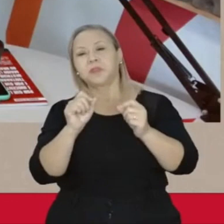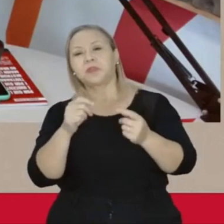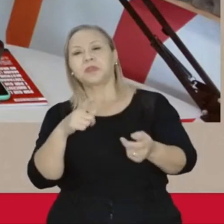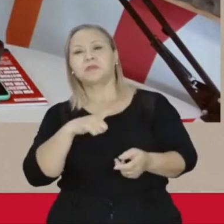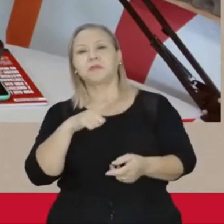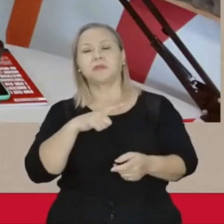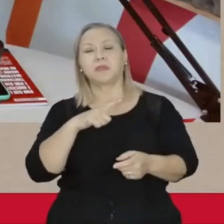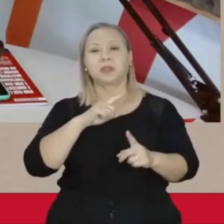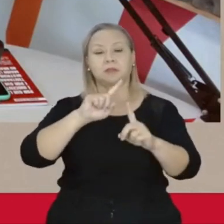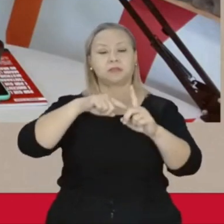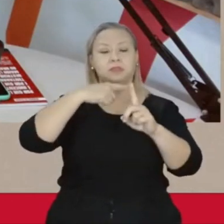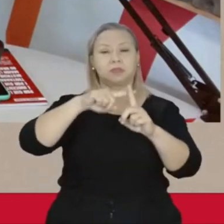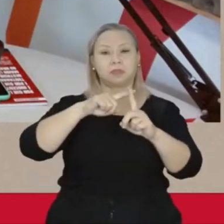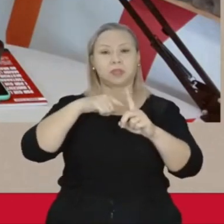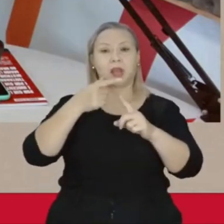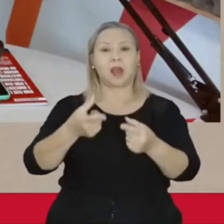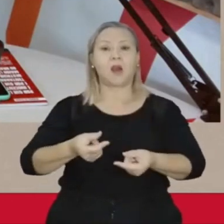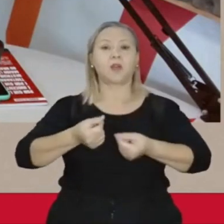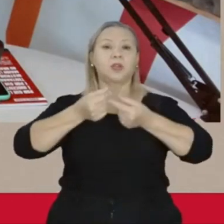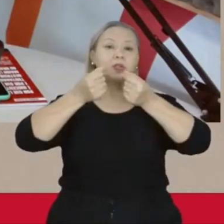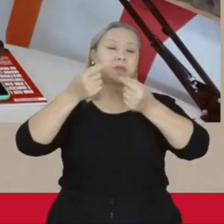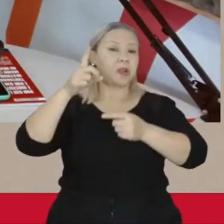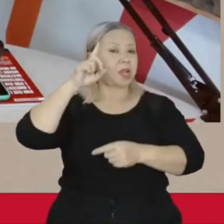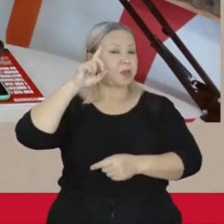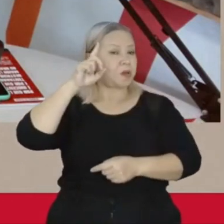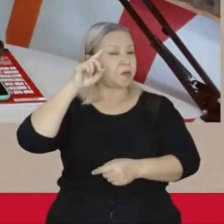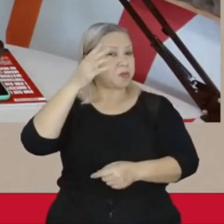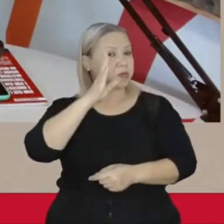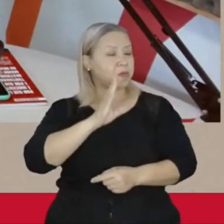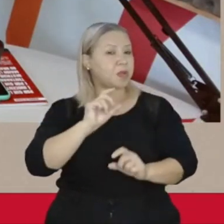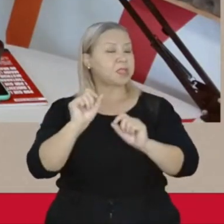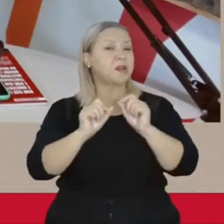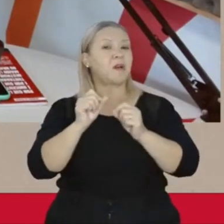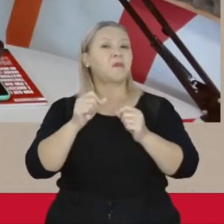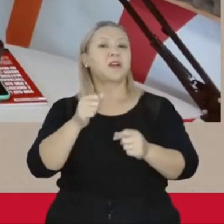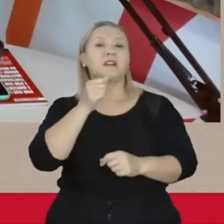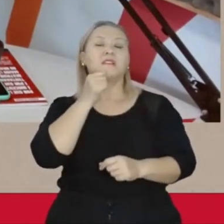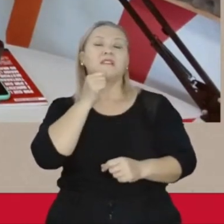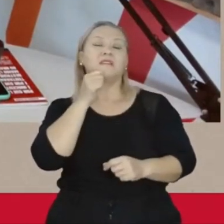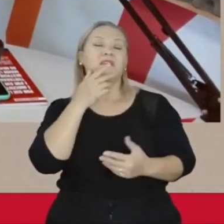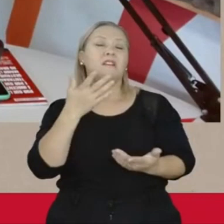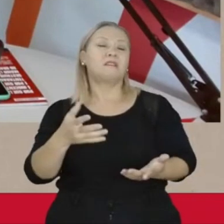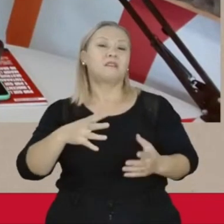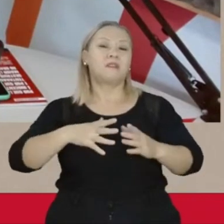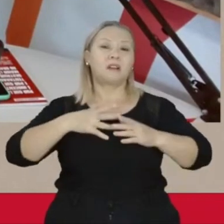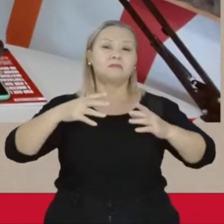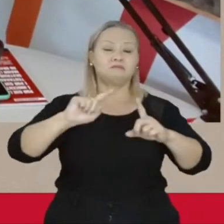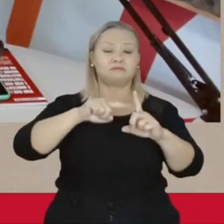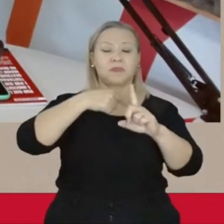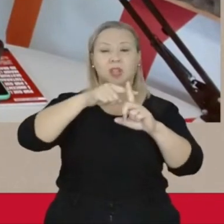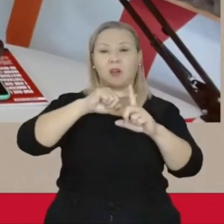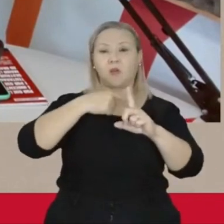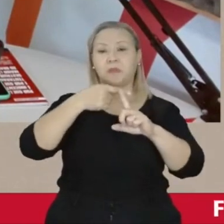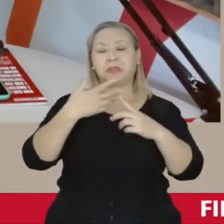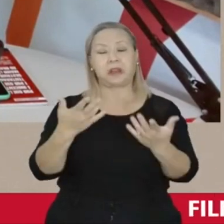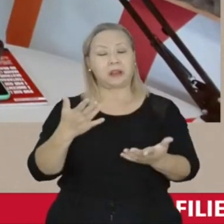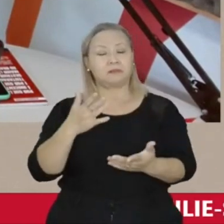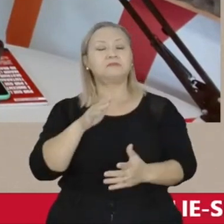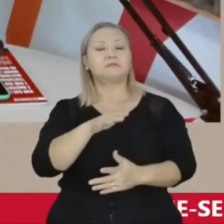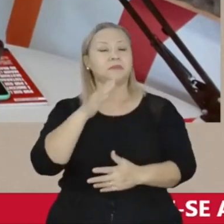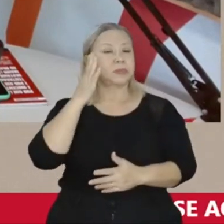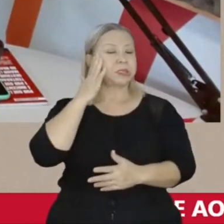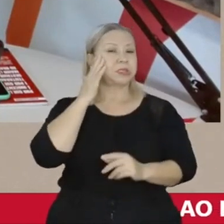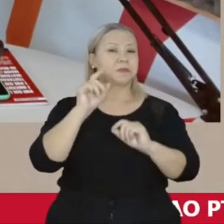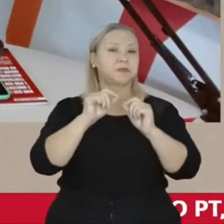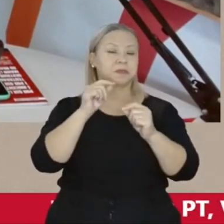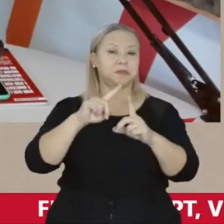essa alta dos combustíveis, né, para o dia a dia do brasileiro mesmo? O que ainda vai subir de preço? A gente pode contar aí com esse